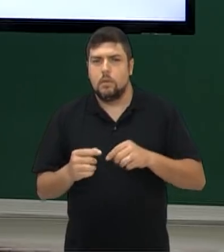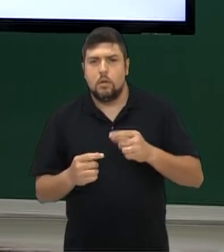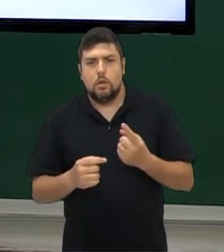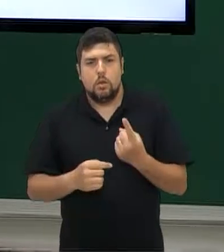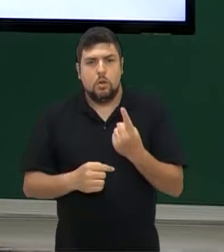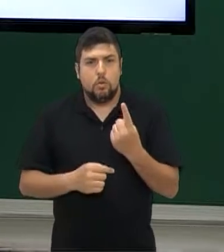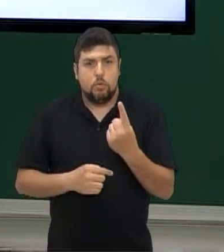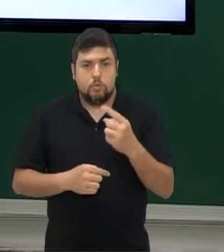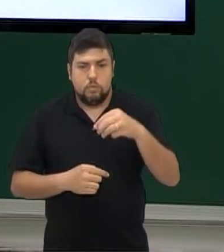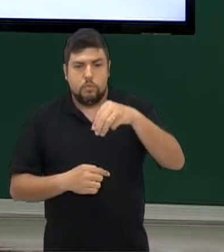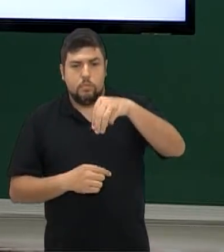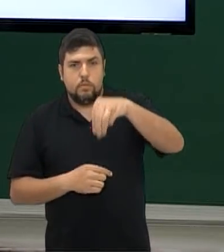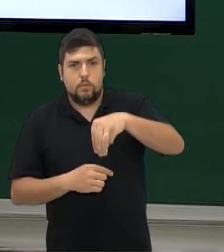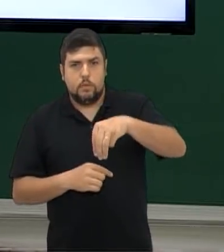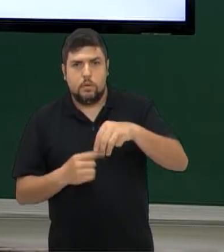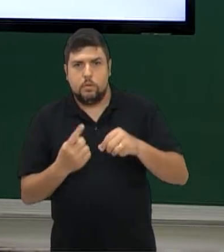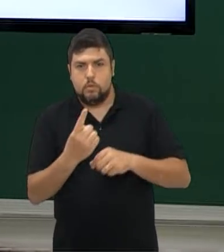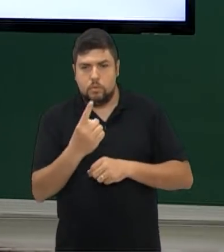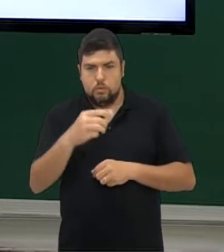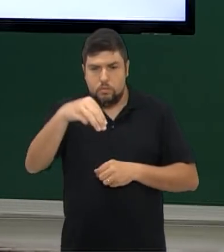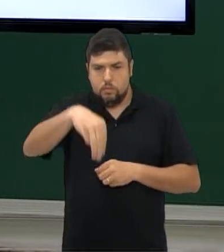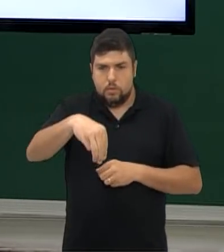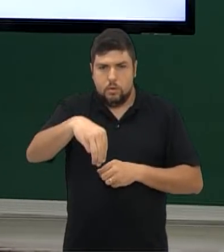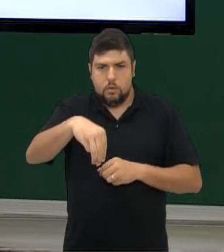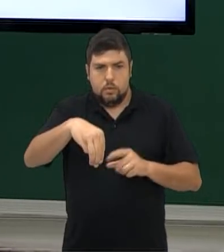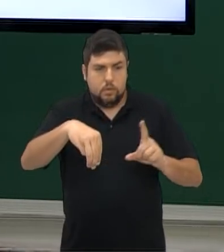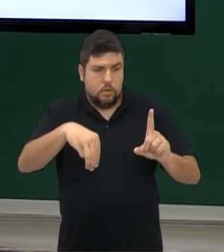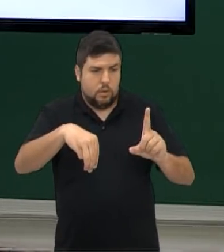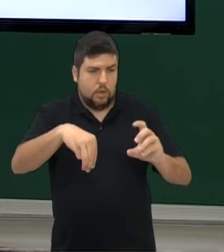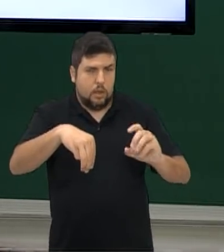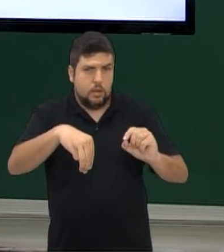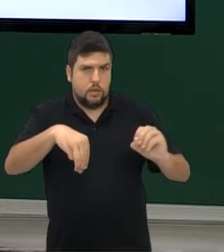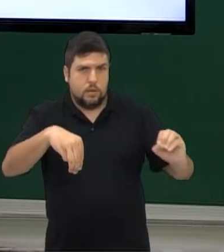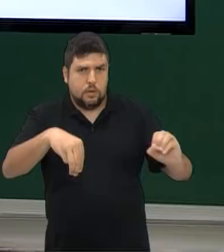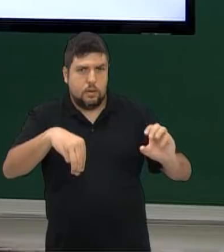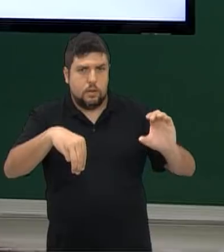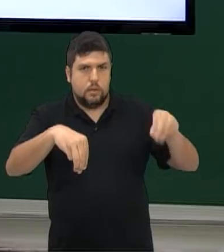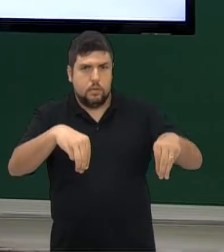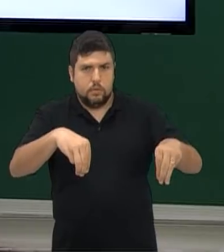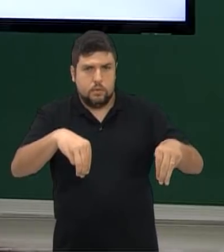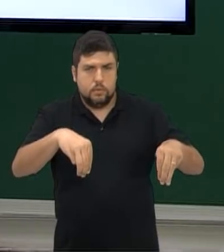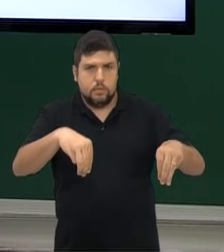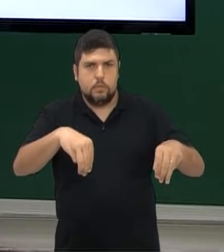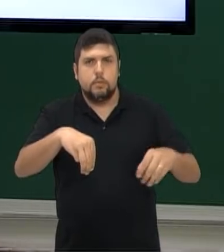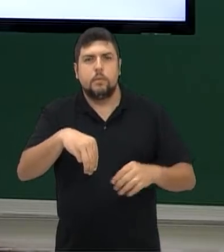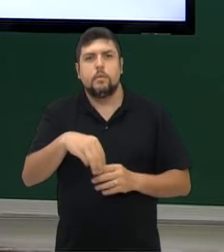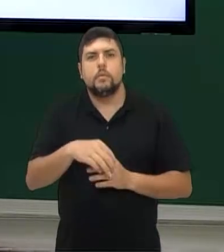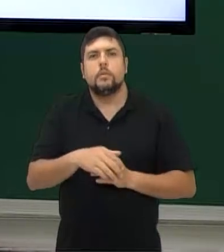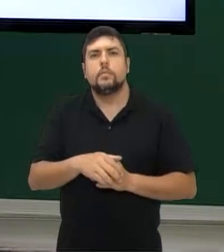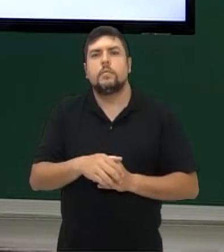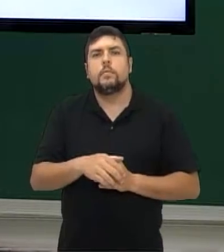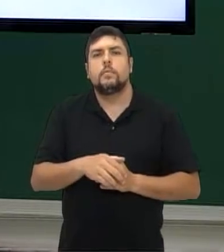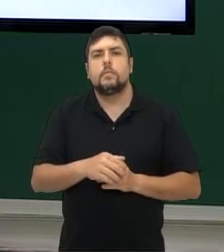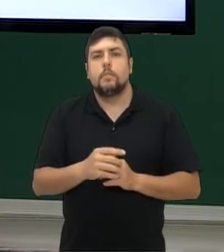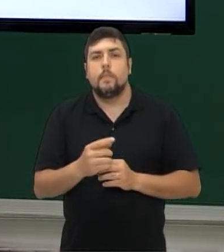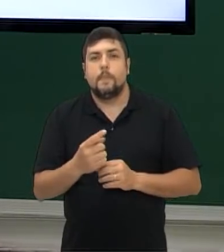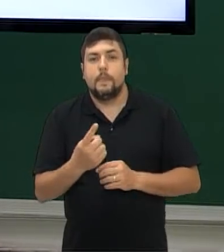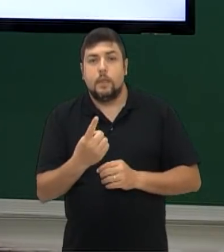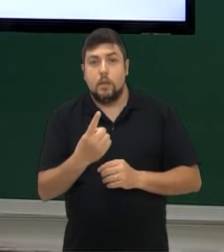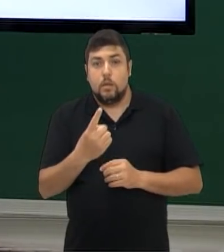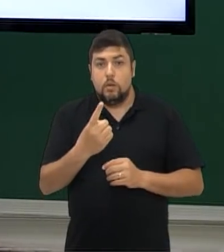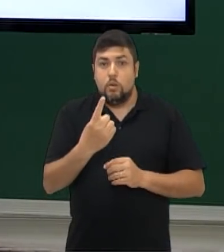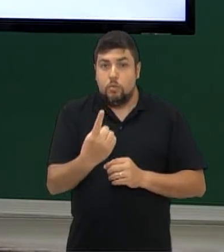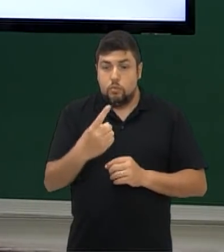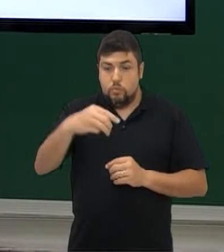metro vai ter 100 centímetros, então eu preciso de 100 centímetros para fazer 1 metro. E 1 metro tem 1000 milímetros,